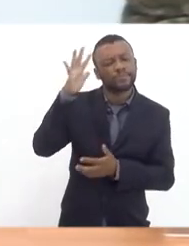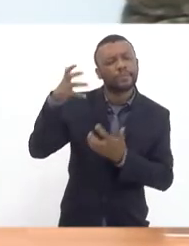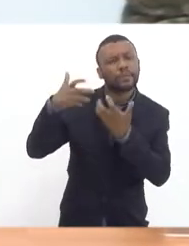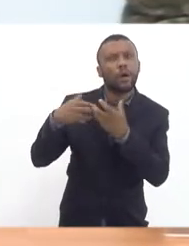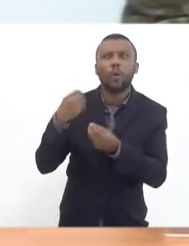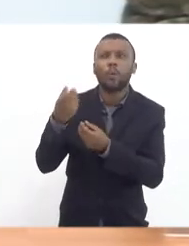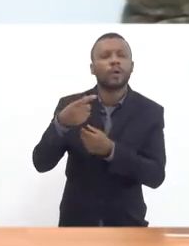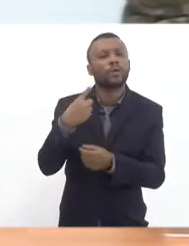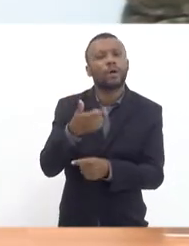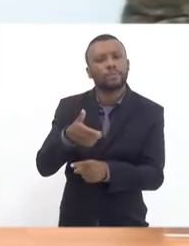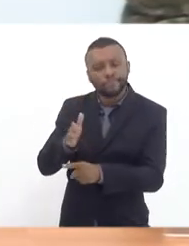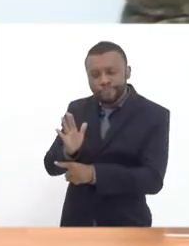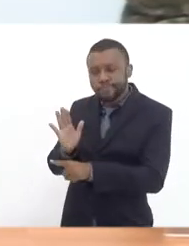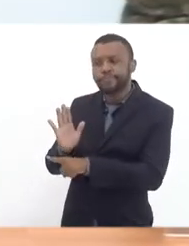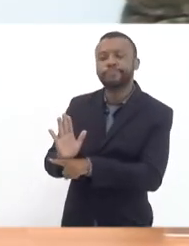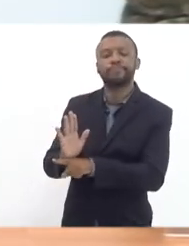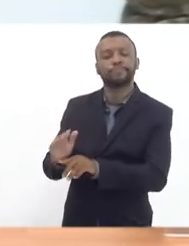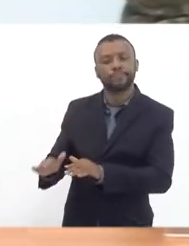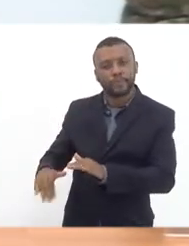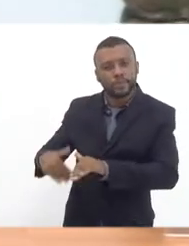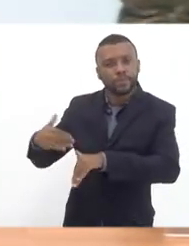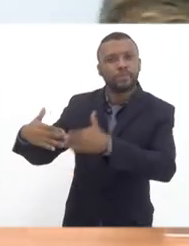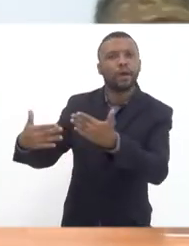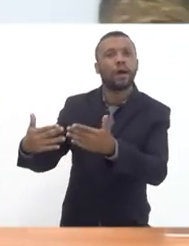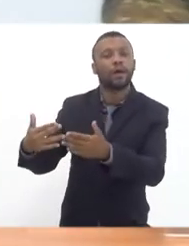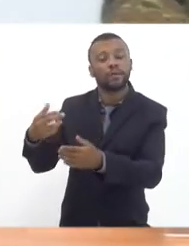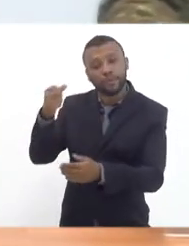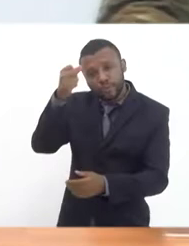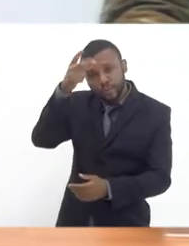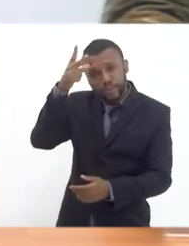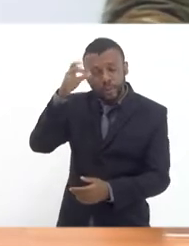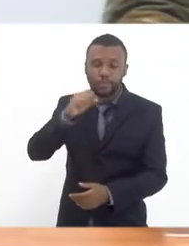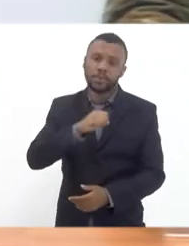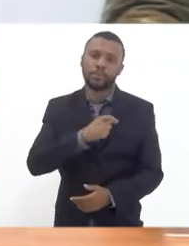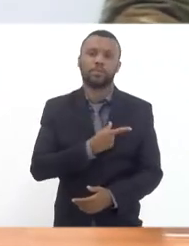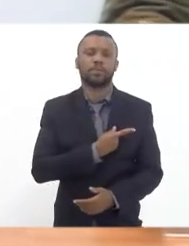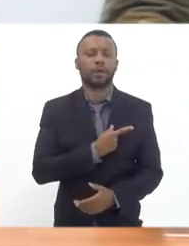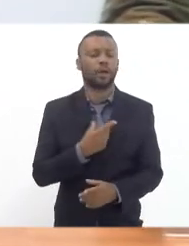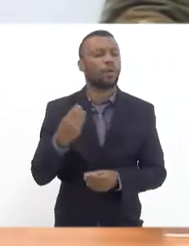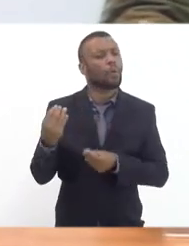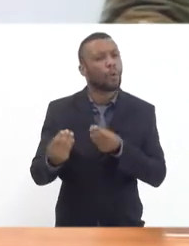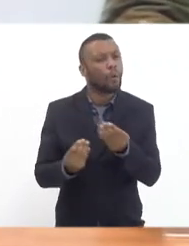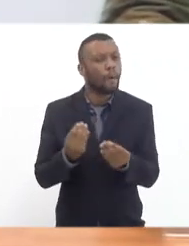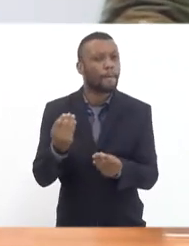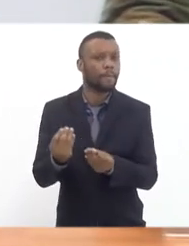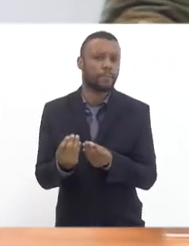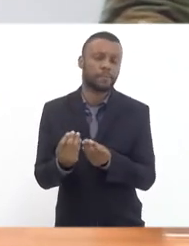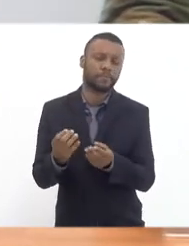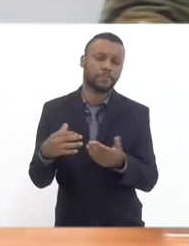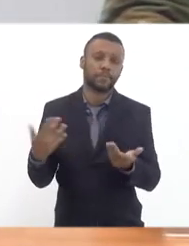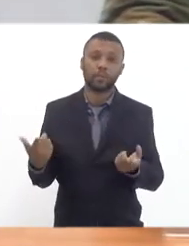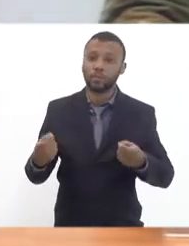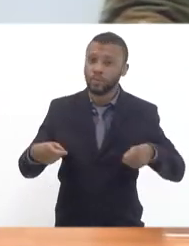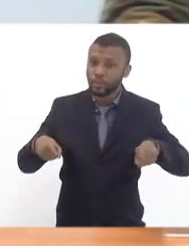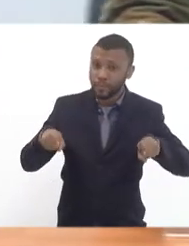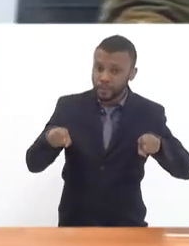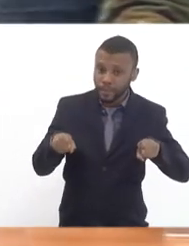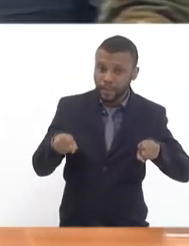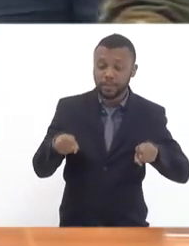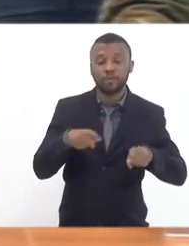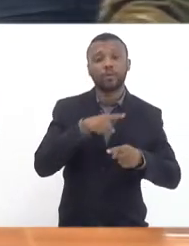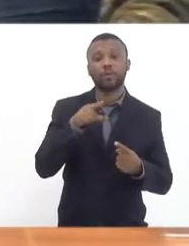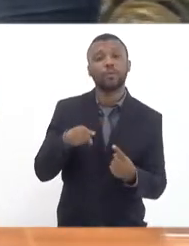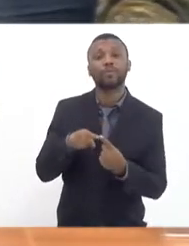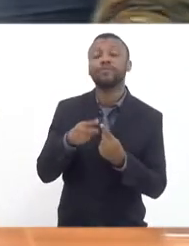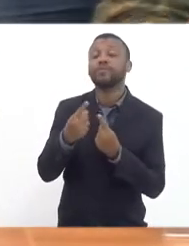pode trabalhar para o desenvolvimento da cidade de São Gonçalo? E aí, o nosso mandato é um mandato de diálogo.